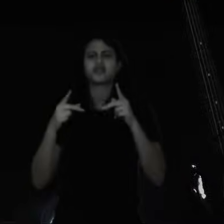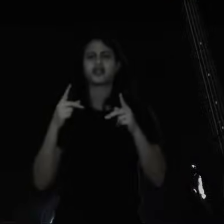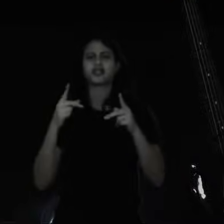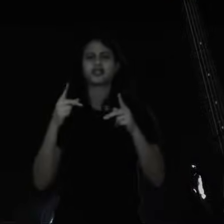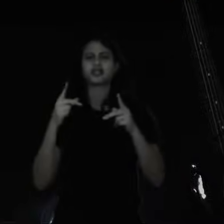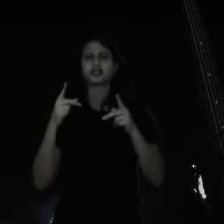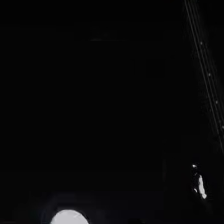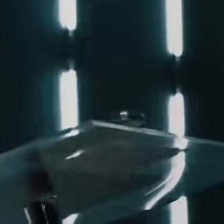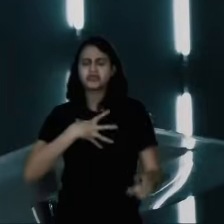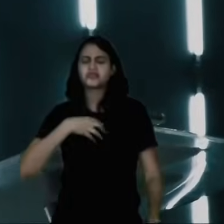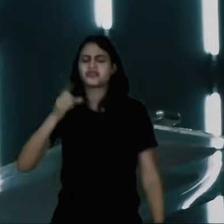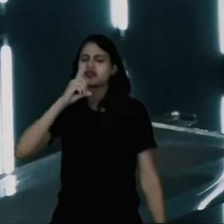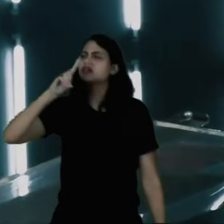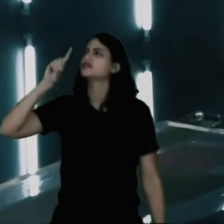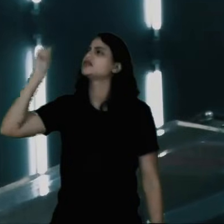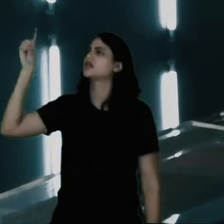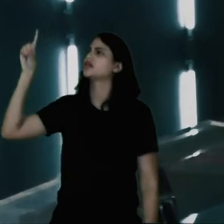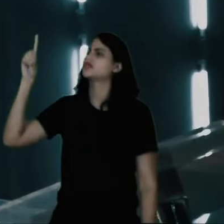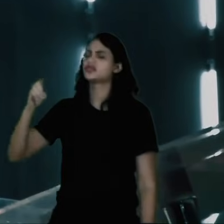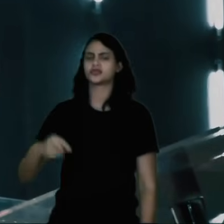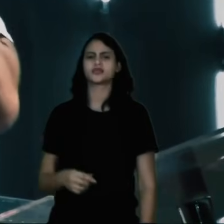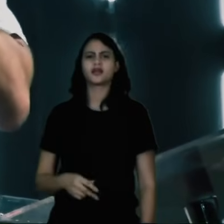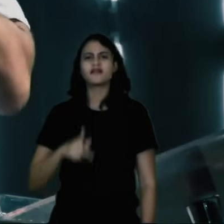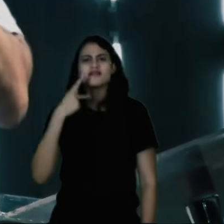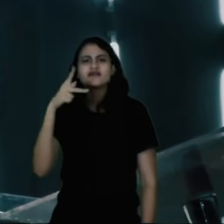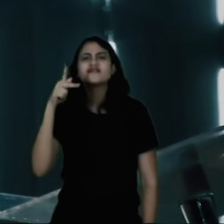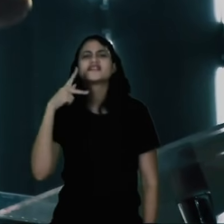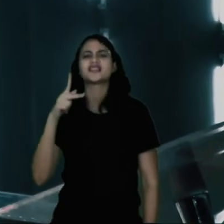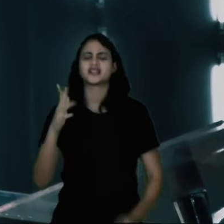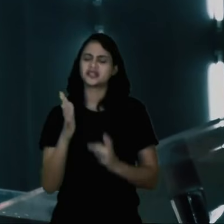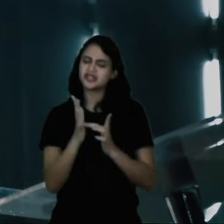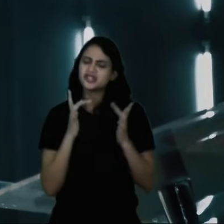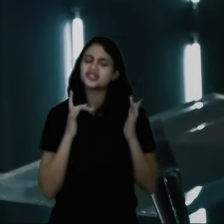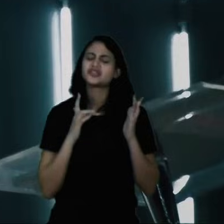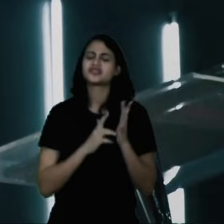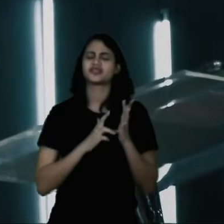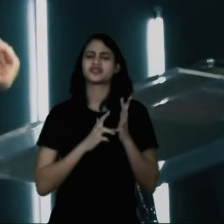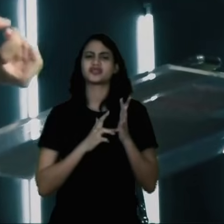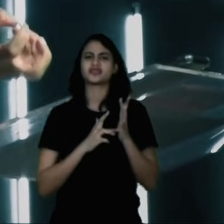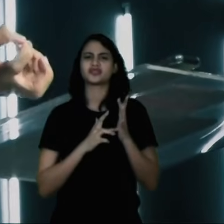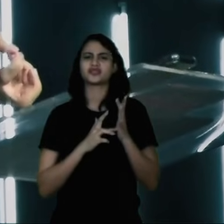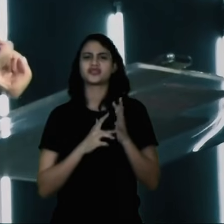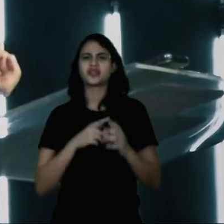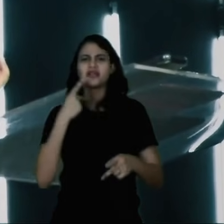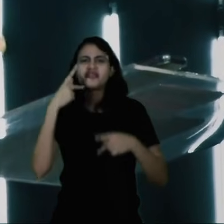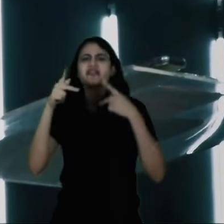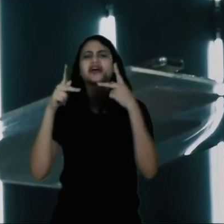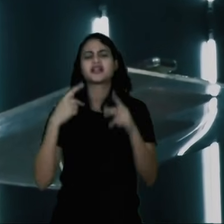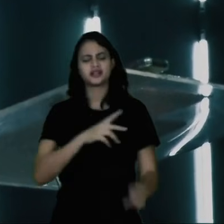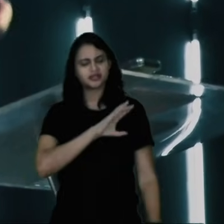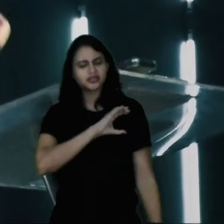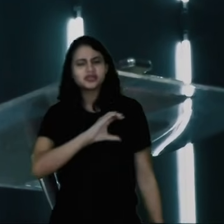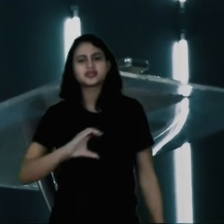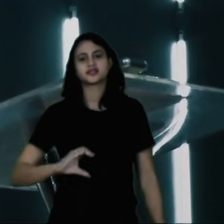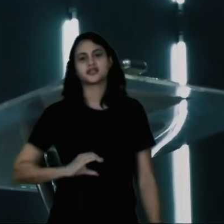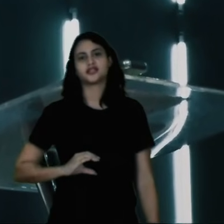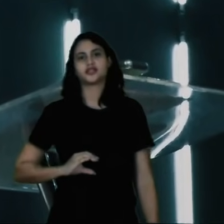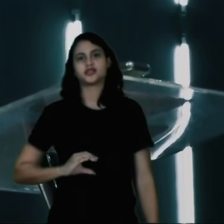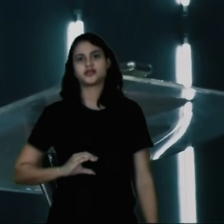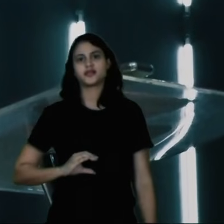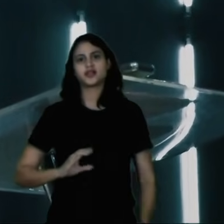Deus, eu estou falando do Messias, eu estou falando do Cristo. Ele